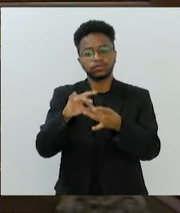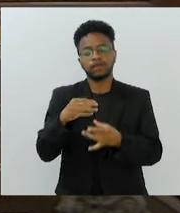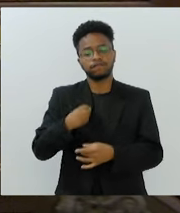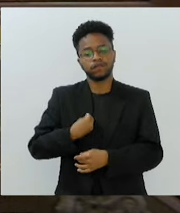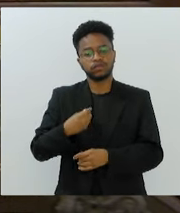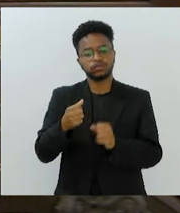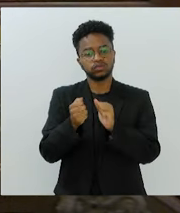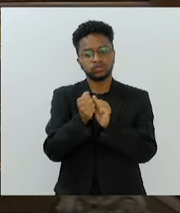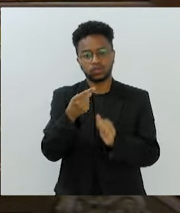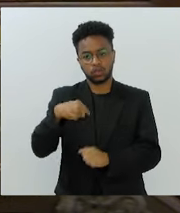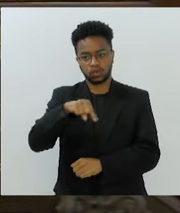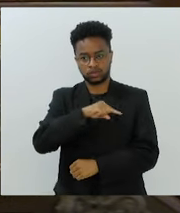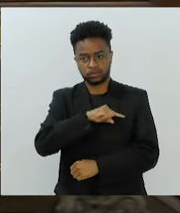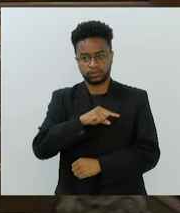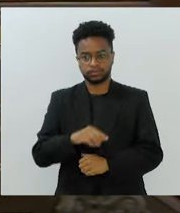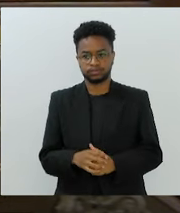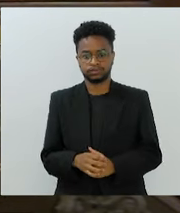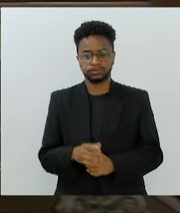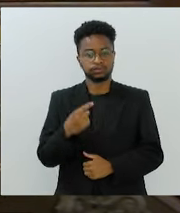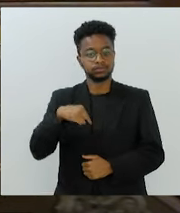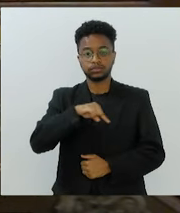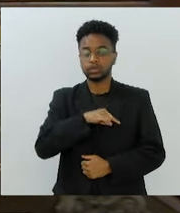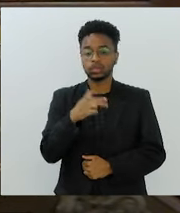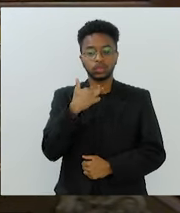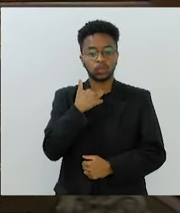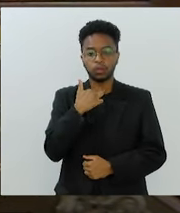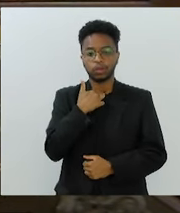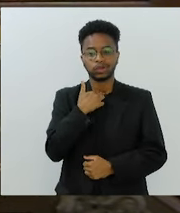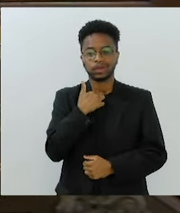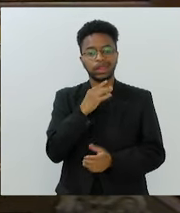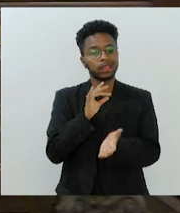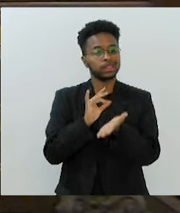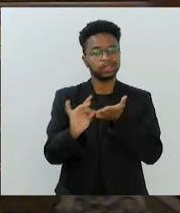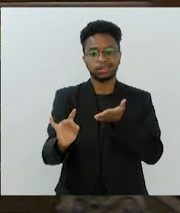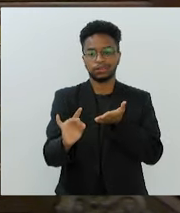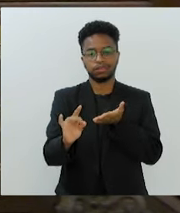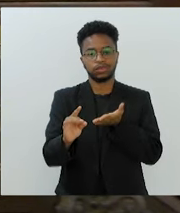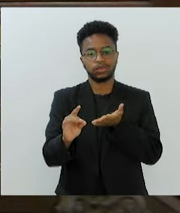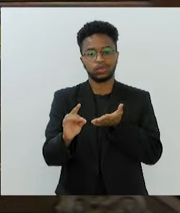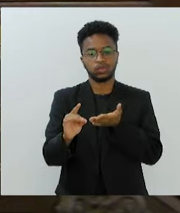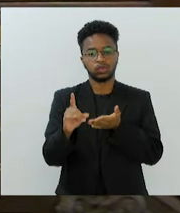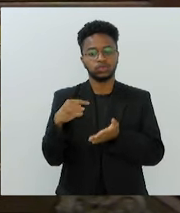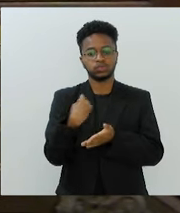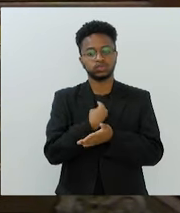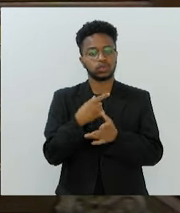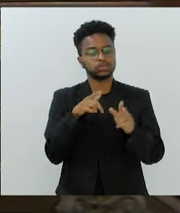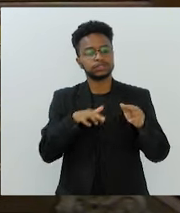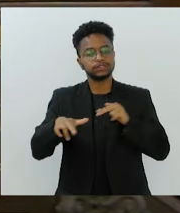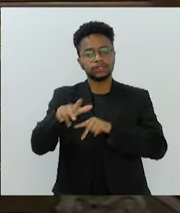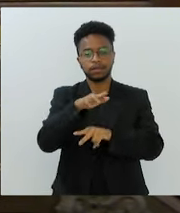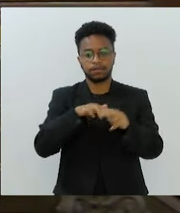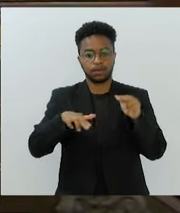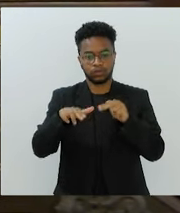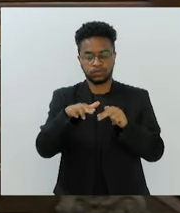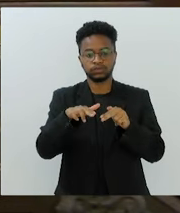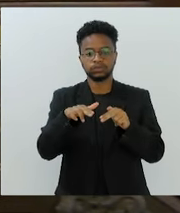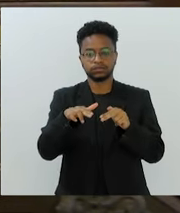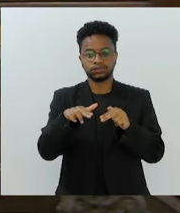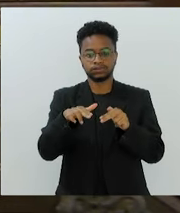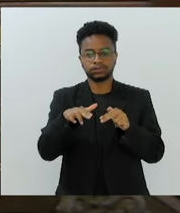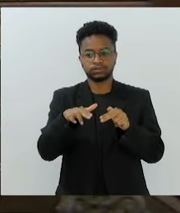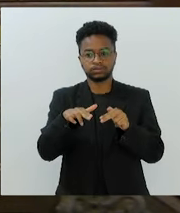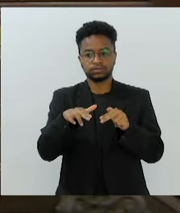conosco. Nós não podemos ser os algozes dos nossos irmãozinhos na